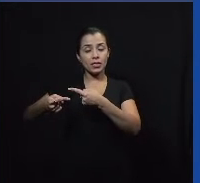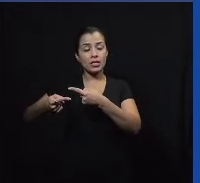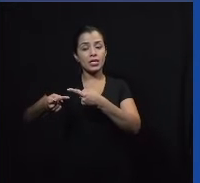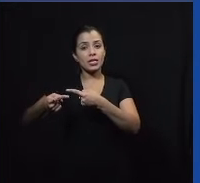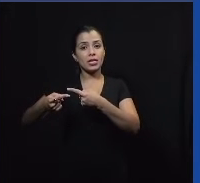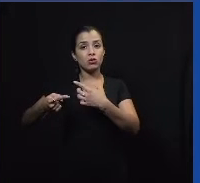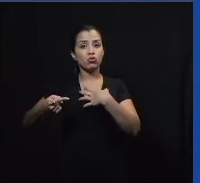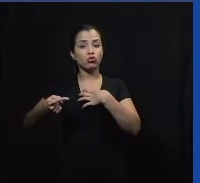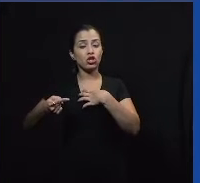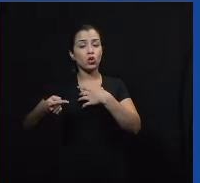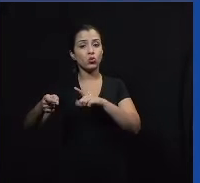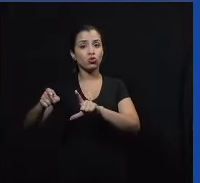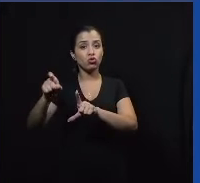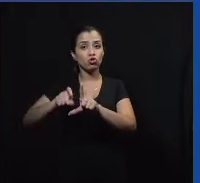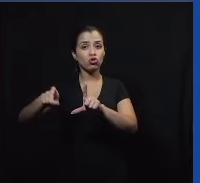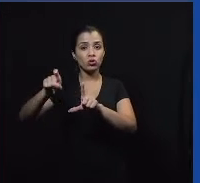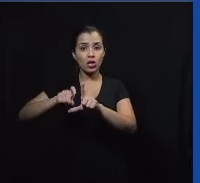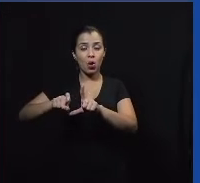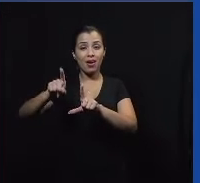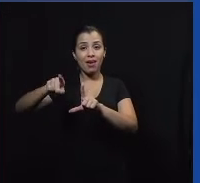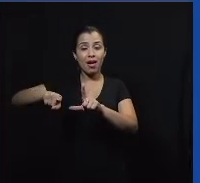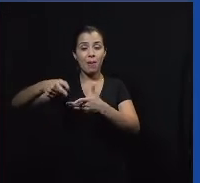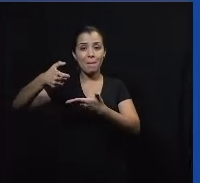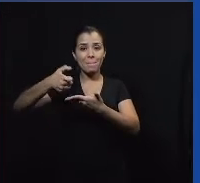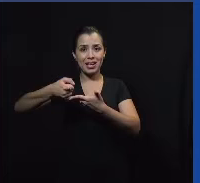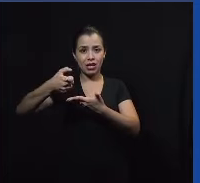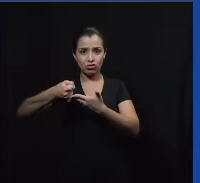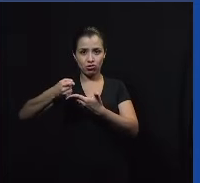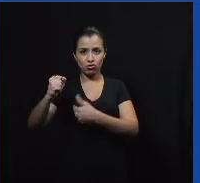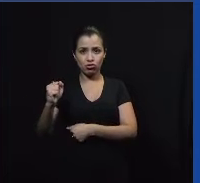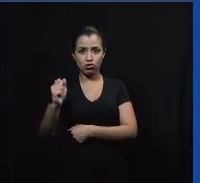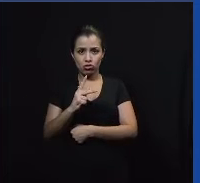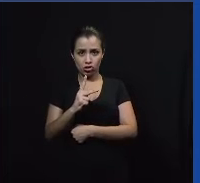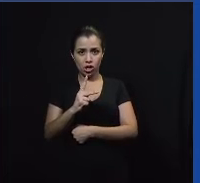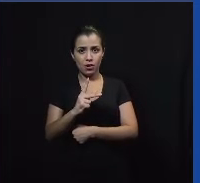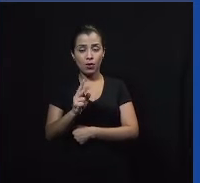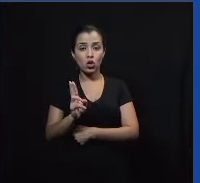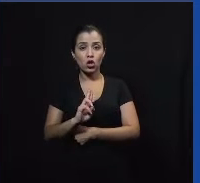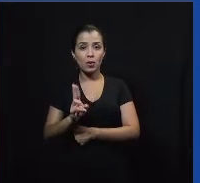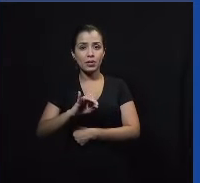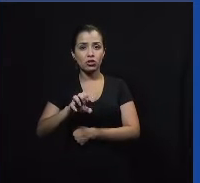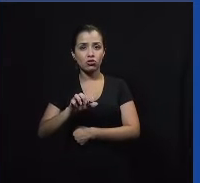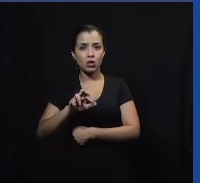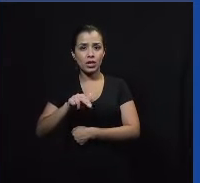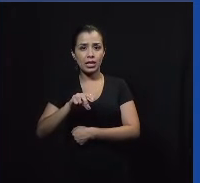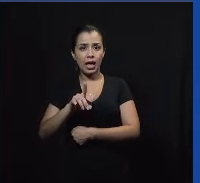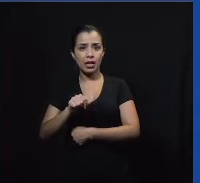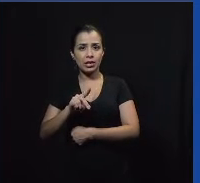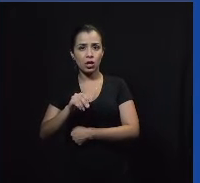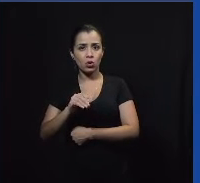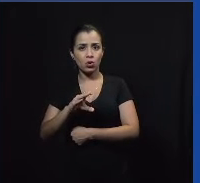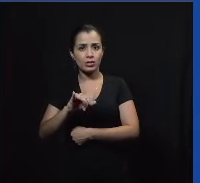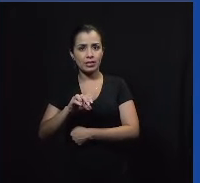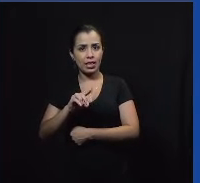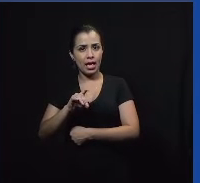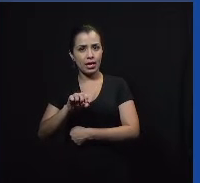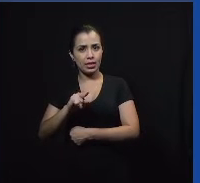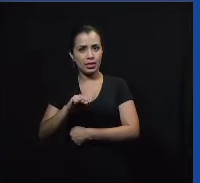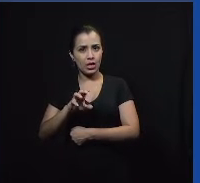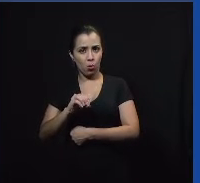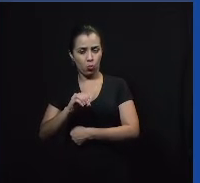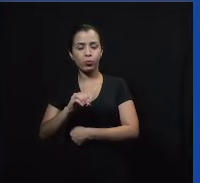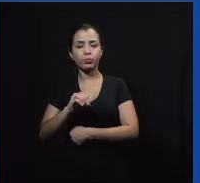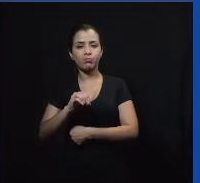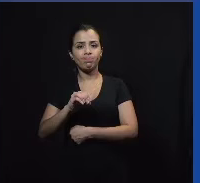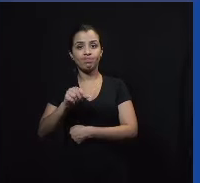meio digital, então por meio do aplicativo do COLAB, num processo que chama Jornada do Cidadão. Na sequência, a gente teve